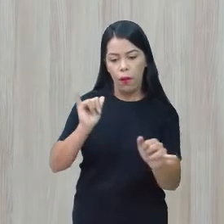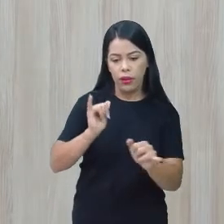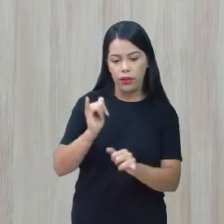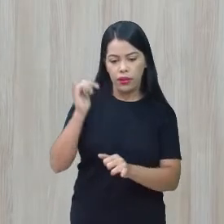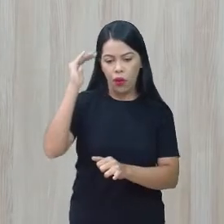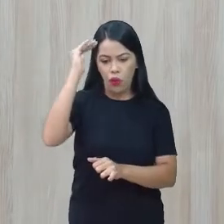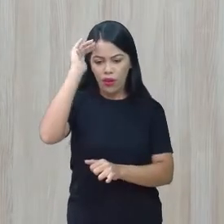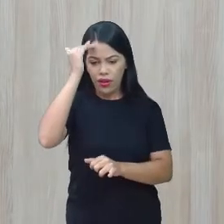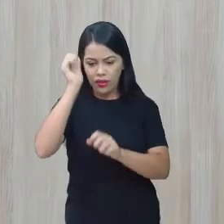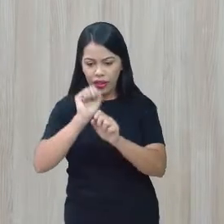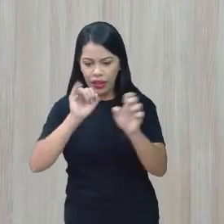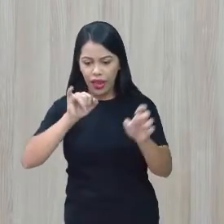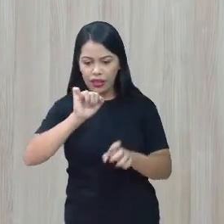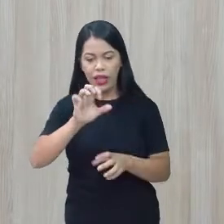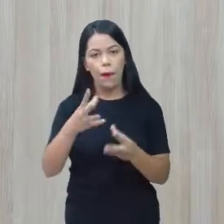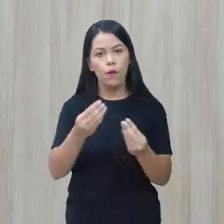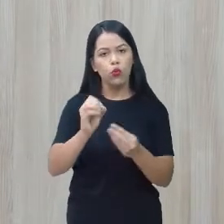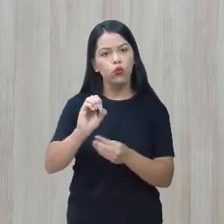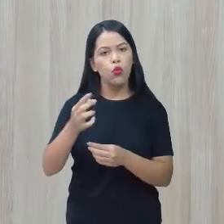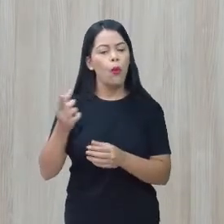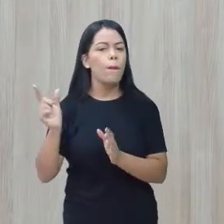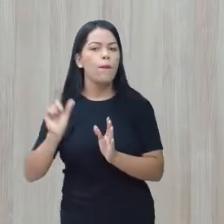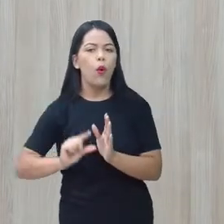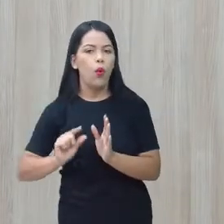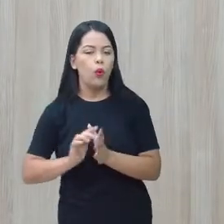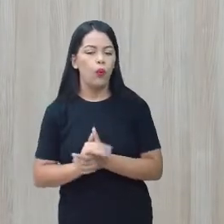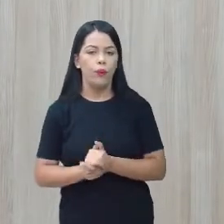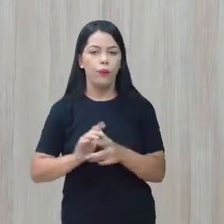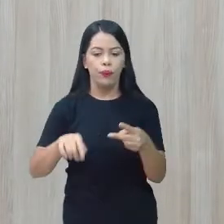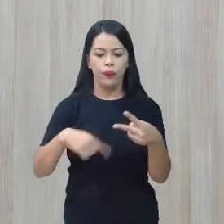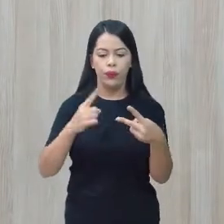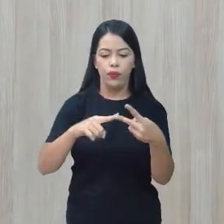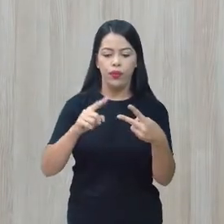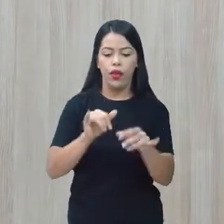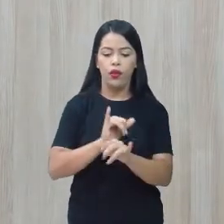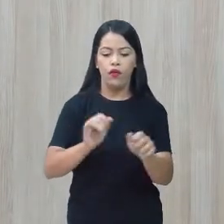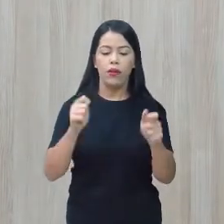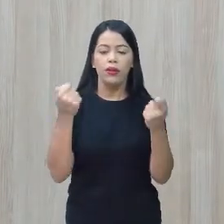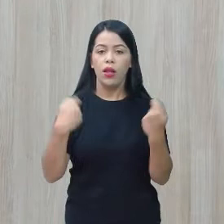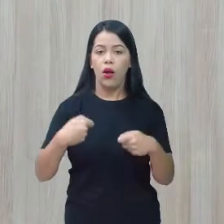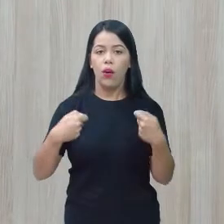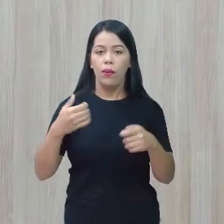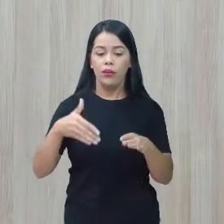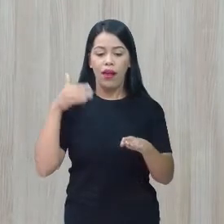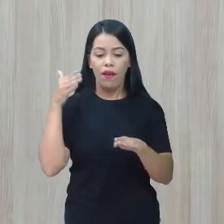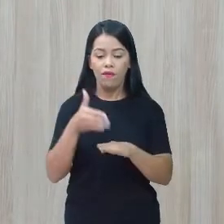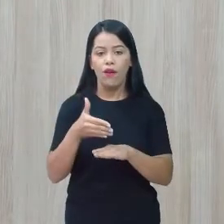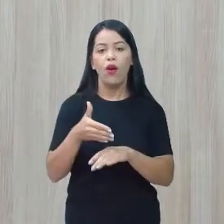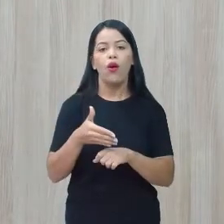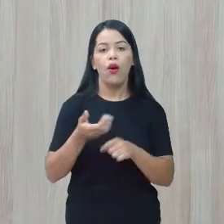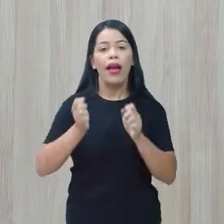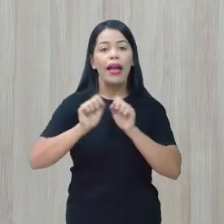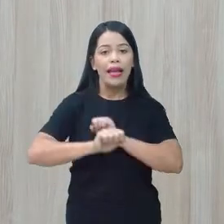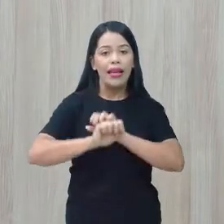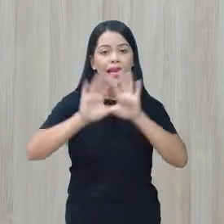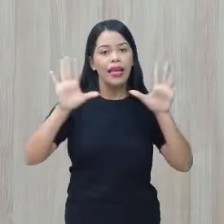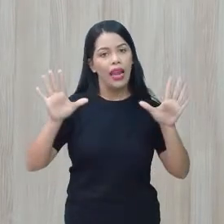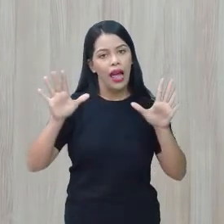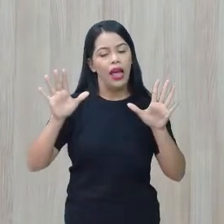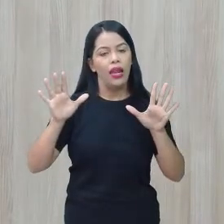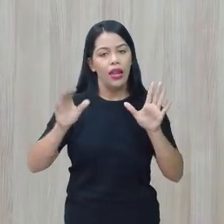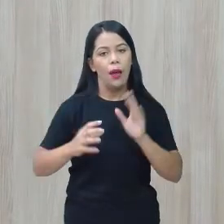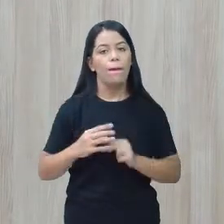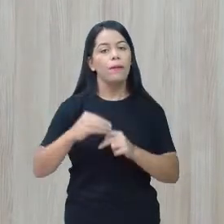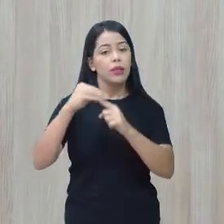se isso é pouco. E a segunda, a informação tem que ser o mais objetiva possível, principalmente em noticiários e em situações em que a gente